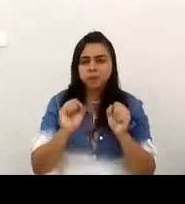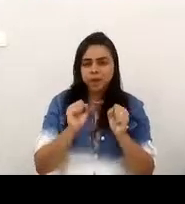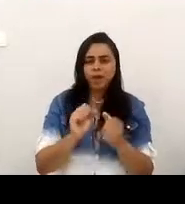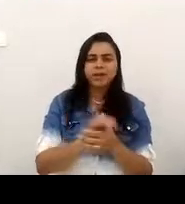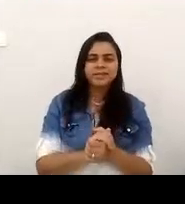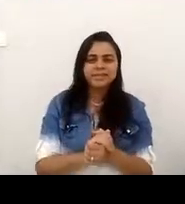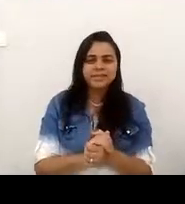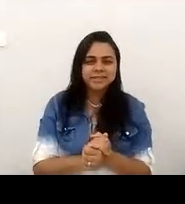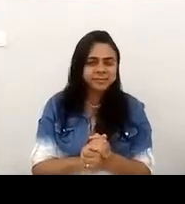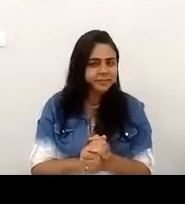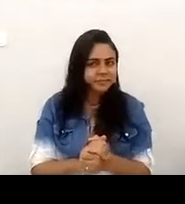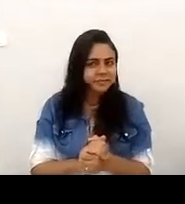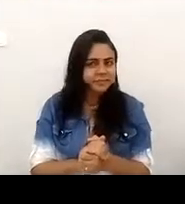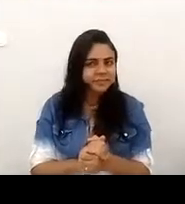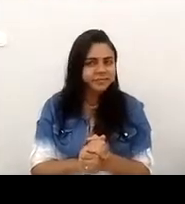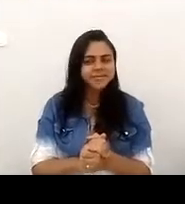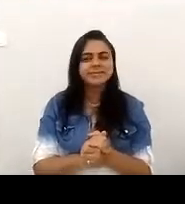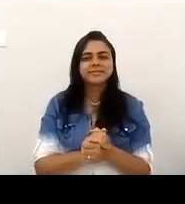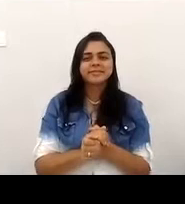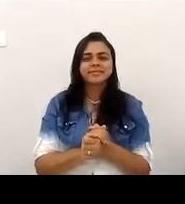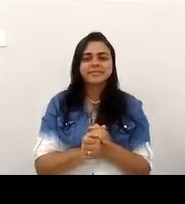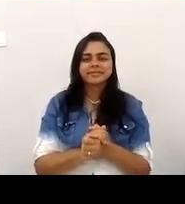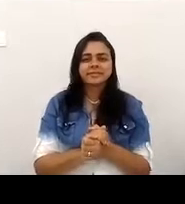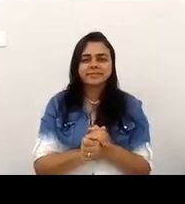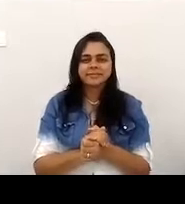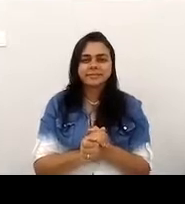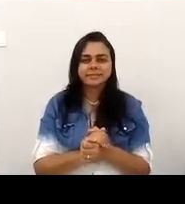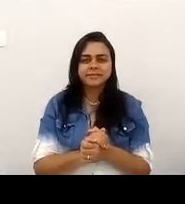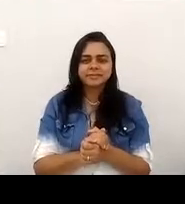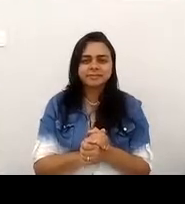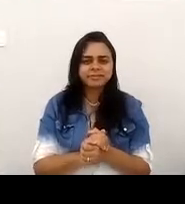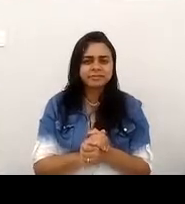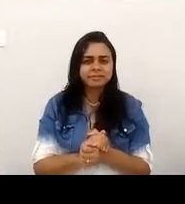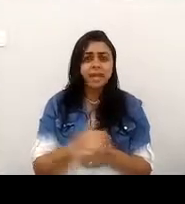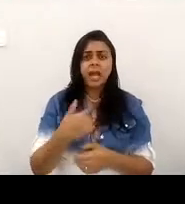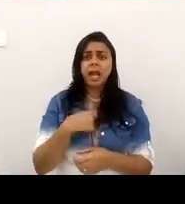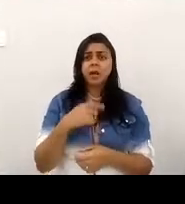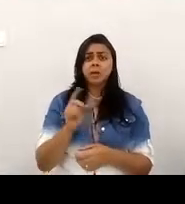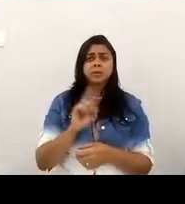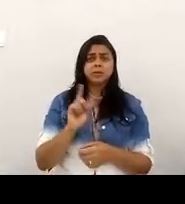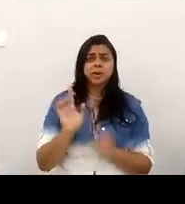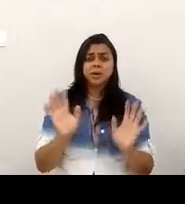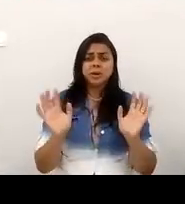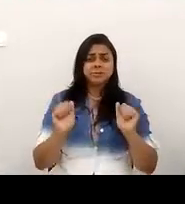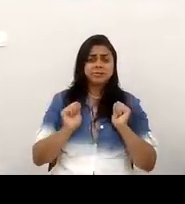Dalva também está bonita. Esse pessoal está muito bonito, meu. Vocês estão todos maquiadas, eu não, eu, coitado de mim.